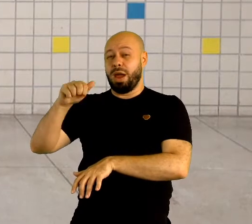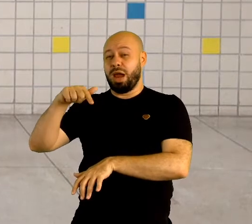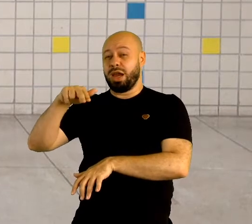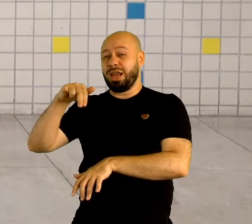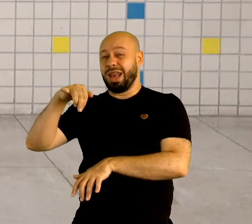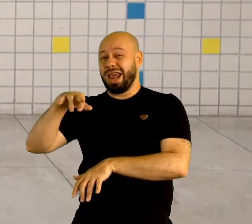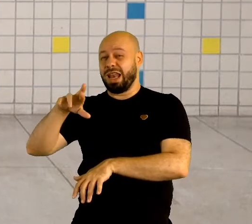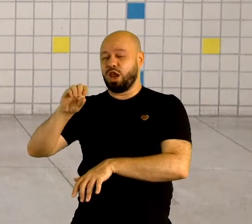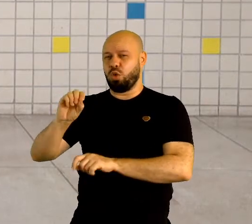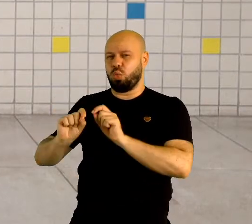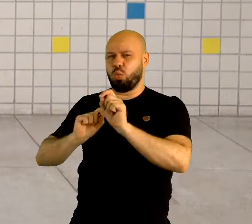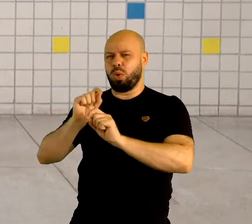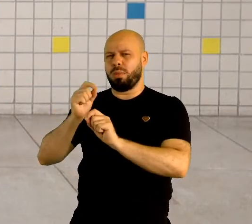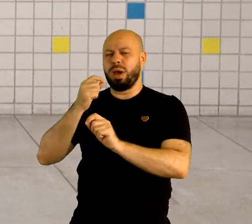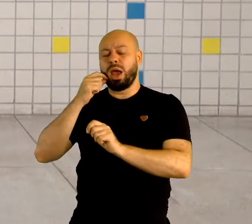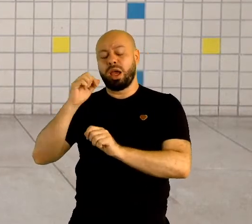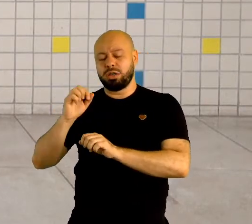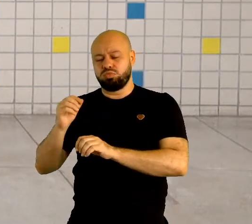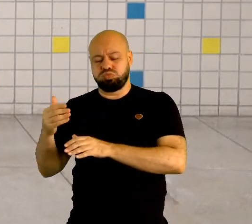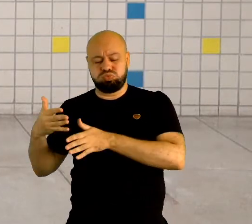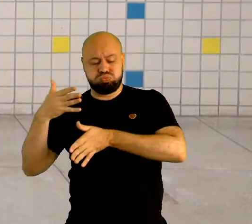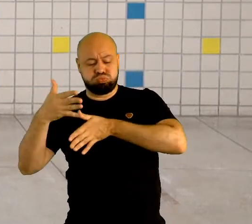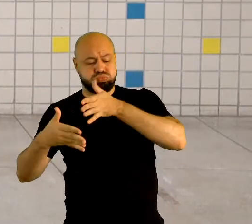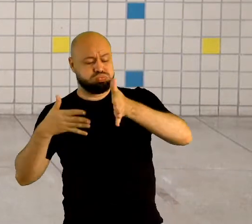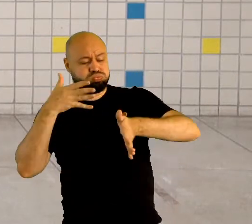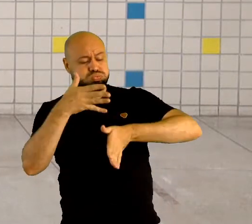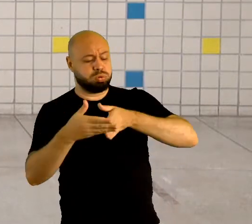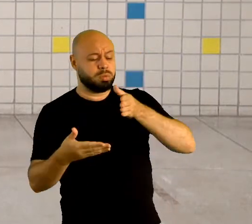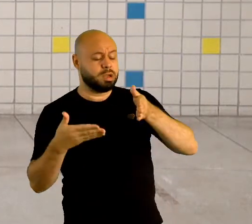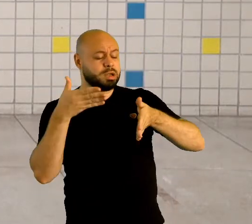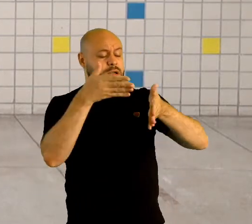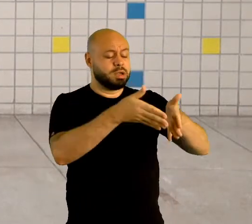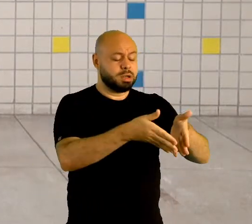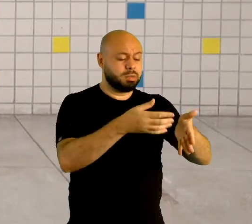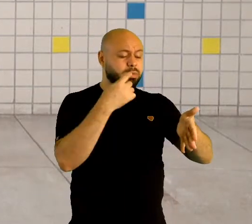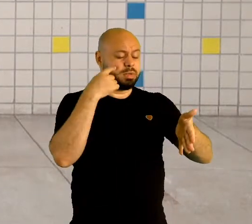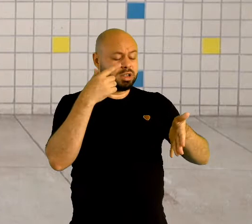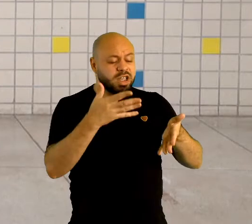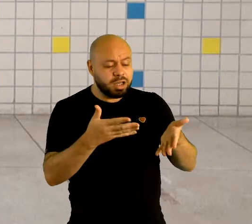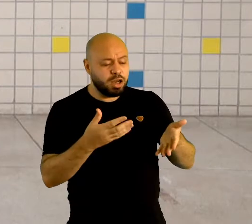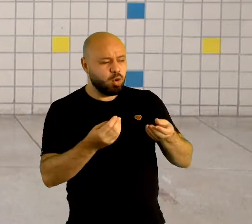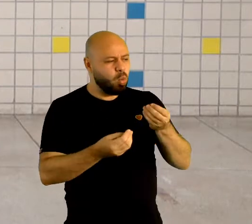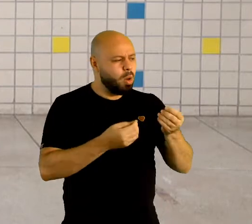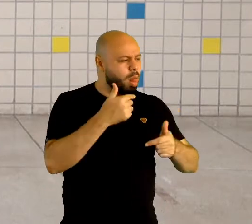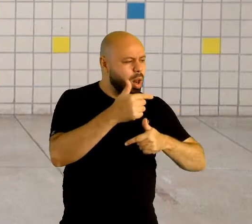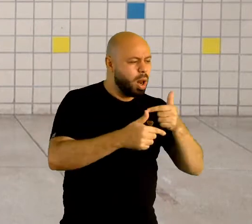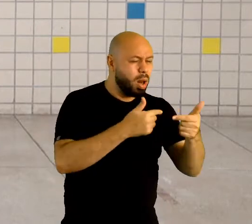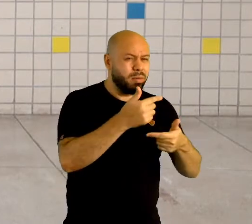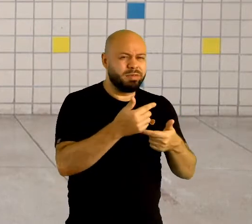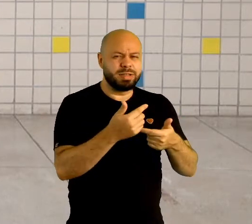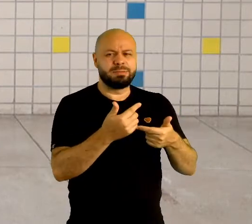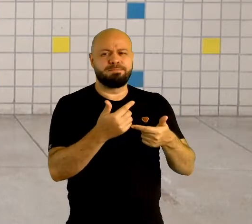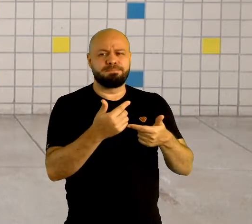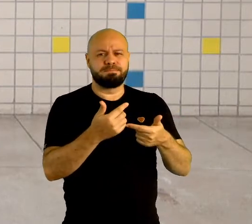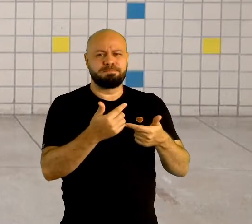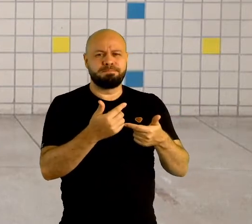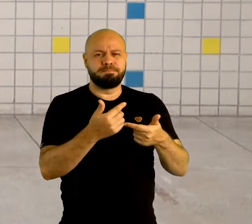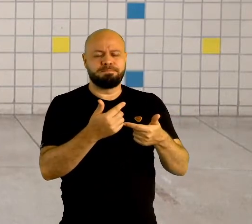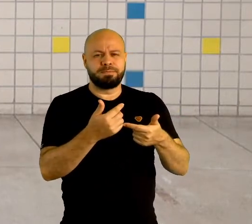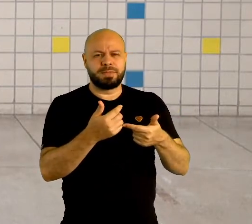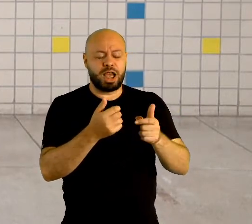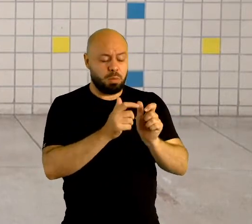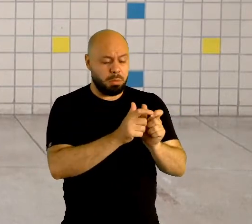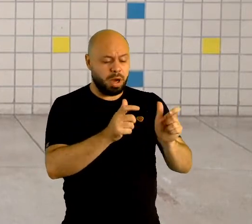oportunidades de trabalho, né? De melhorias ali para se manterem. E eles chegaram e eles foram ocupando ali, na maioria